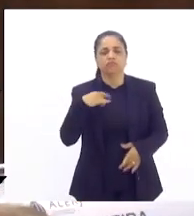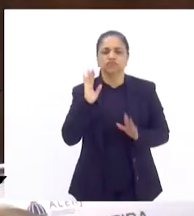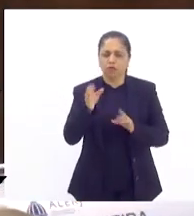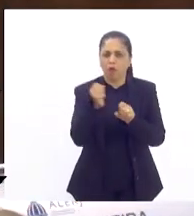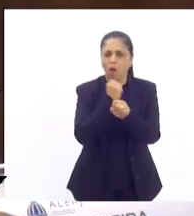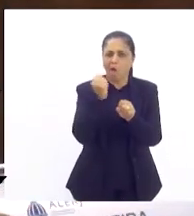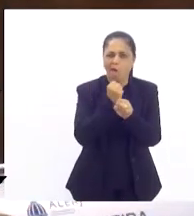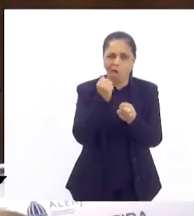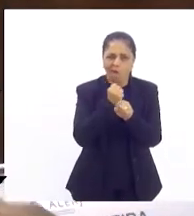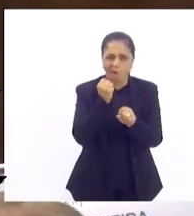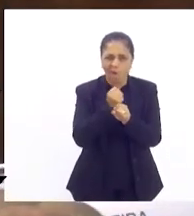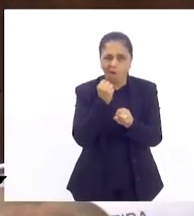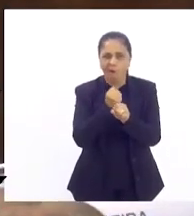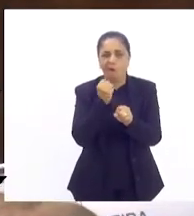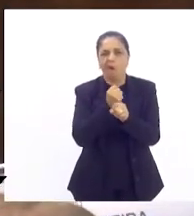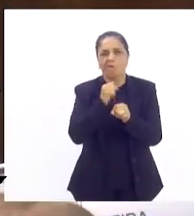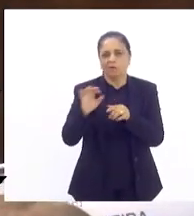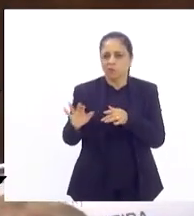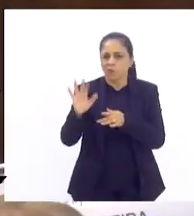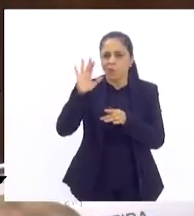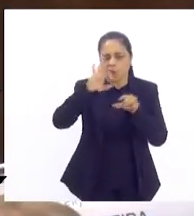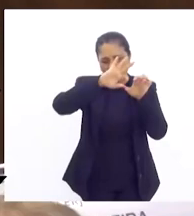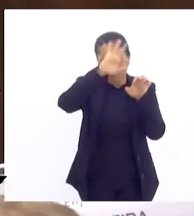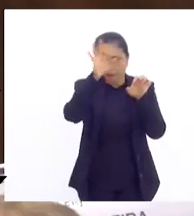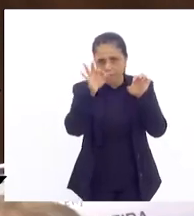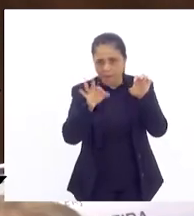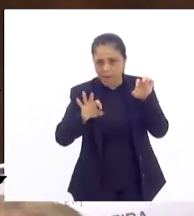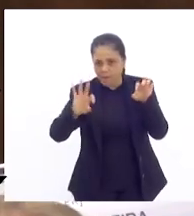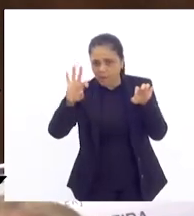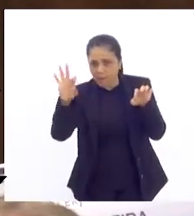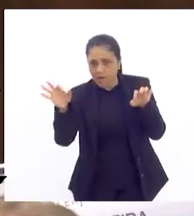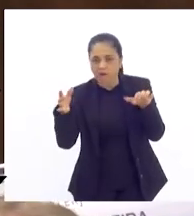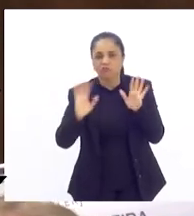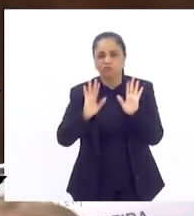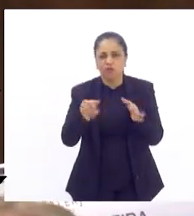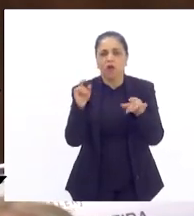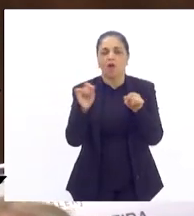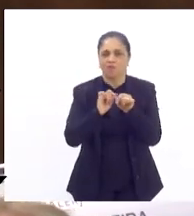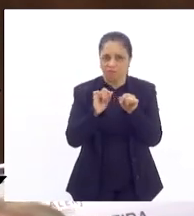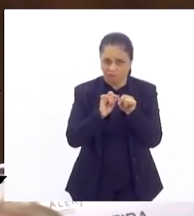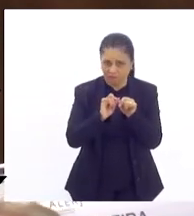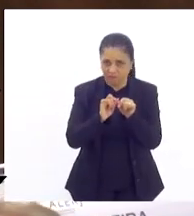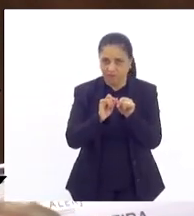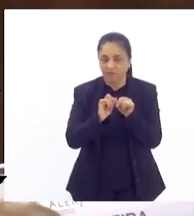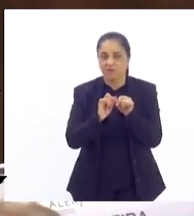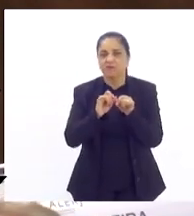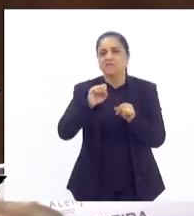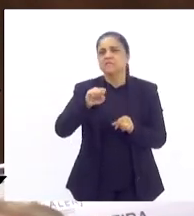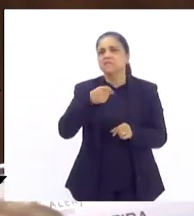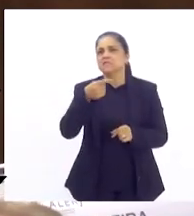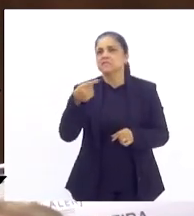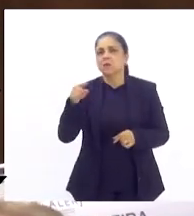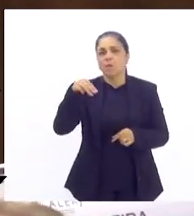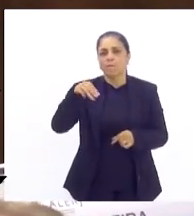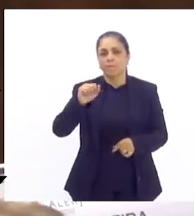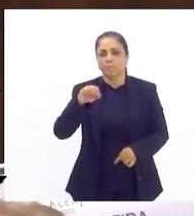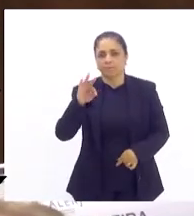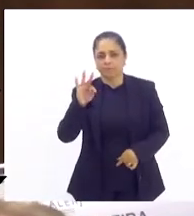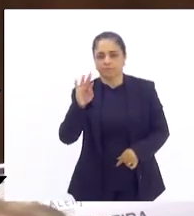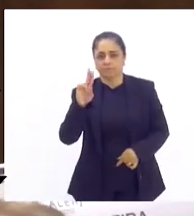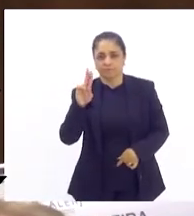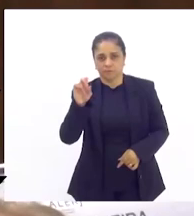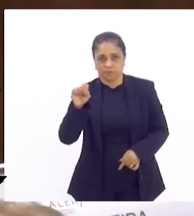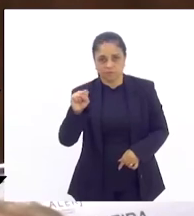revitalização nas elevatórias de Jardim Meriti. Essas já foram feitas, né, em São Mateus. E vamos